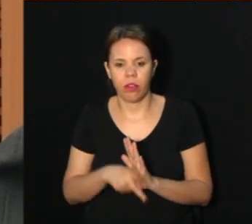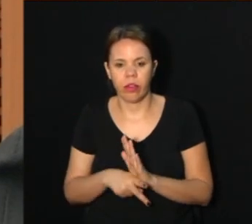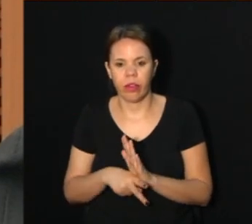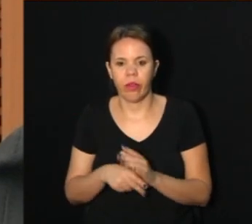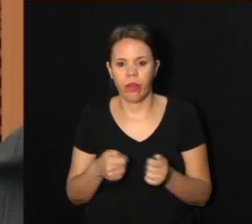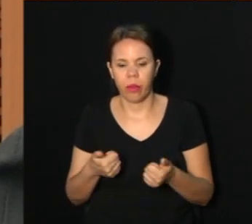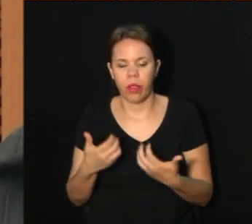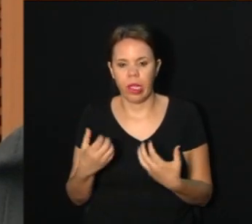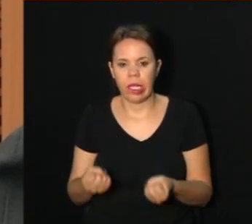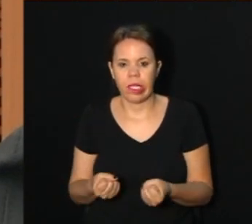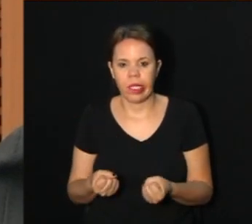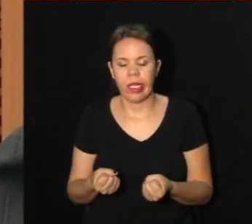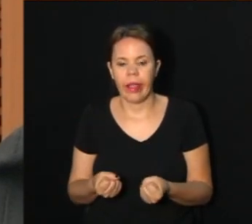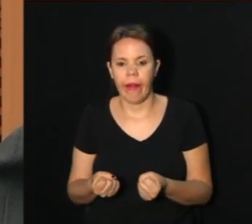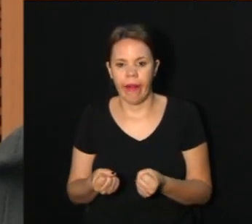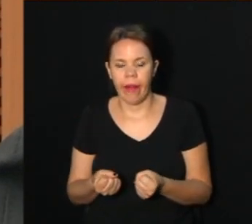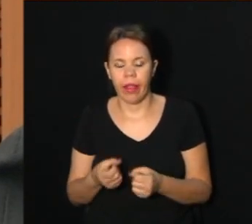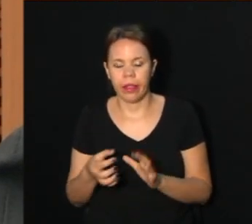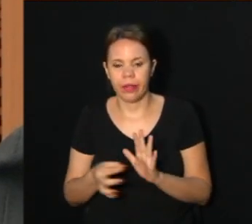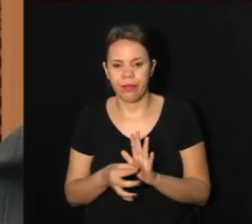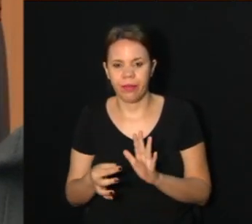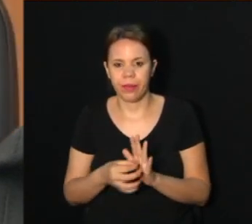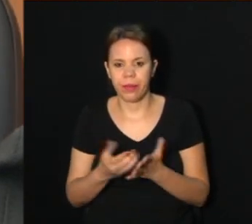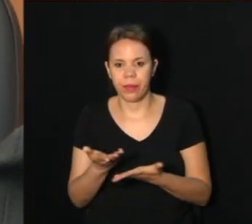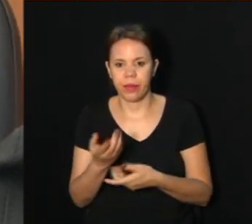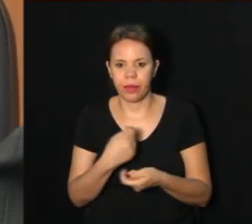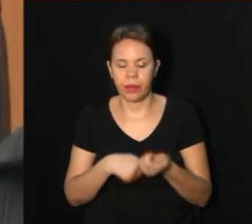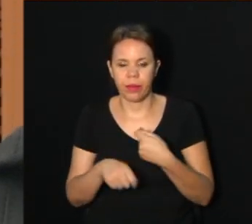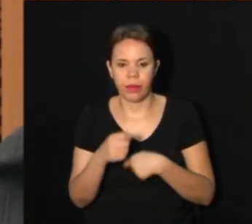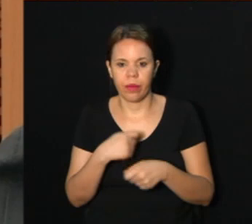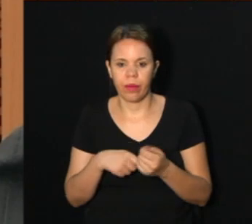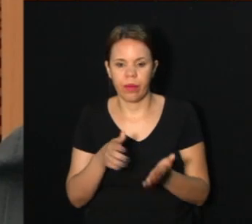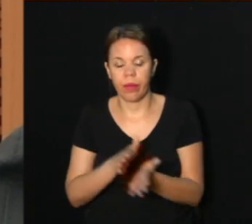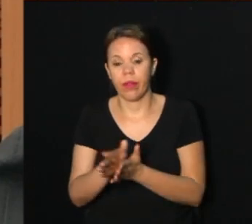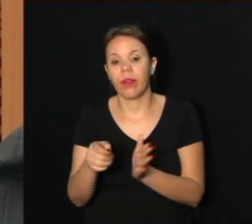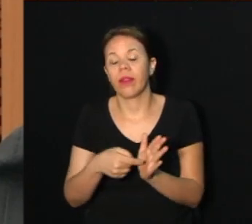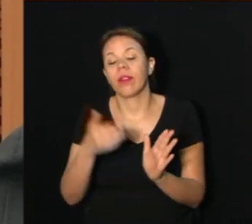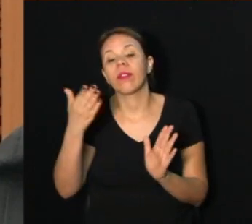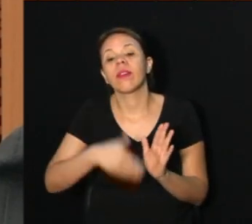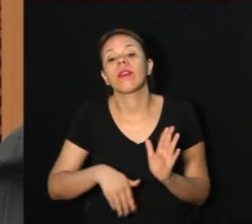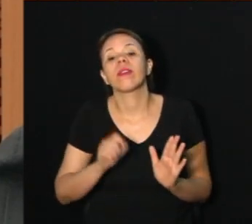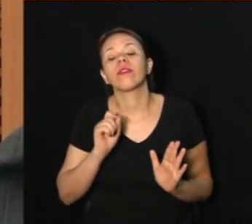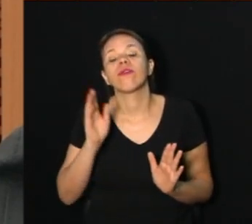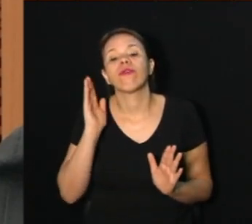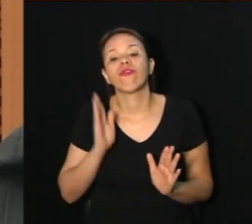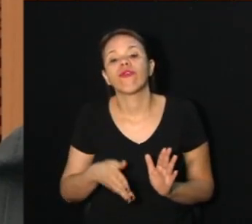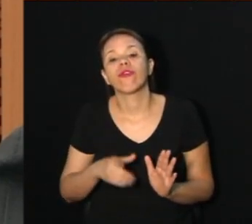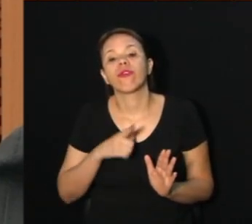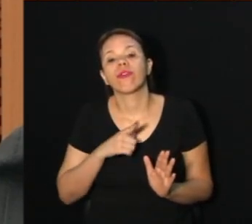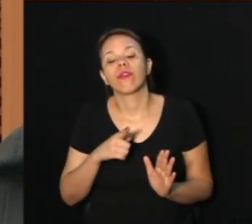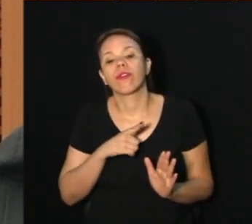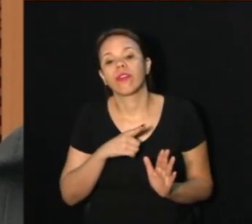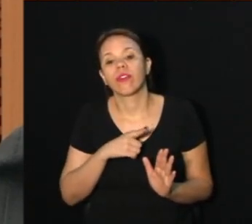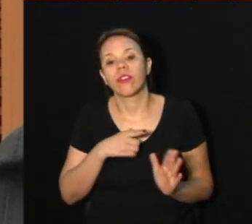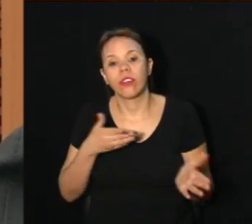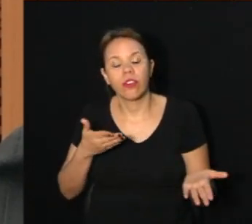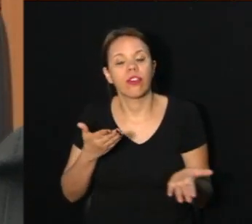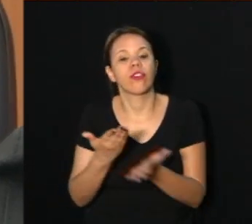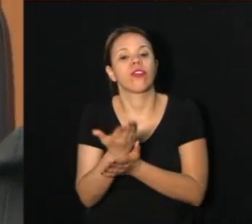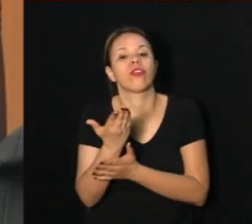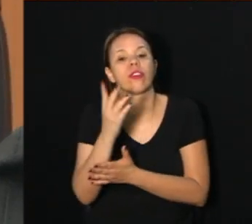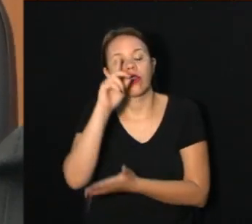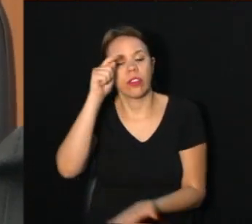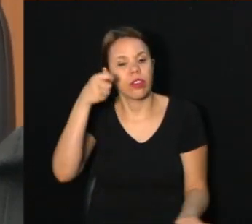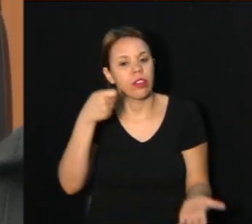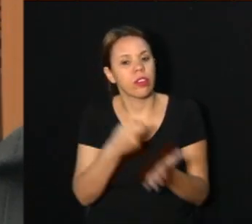bem acolhido essa sugestão, pela administração, ao encaminhá-lo, de já sacramentar a decisão vinculante do